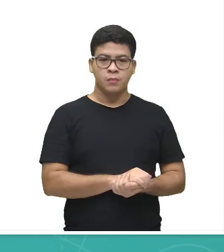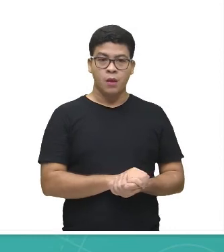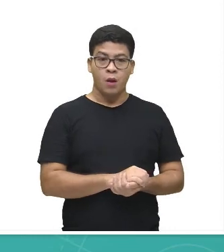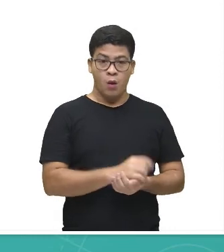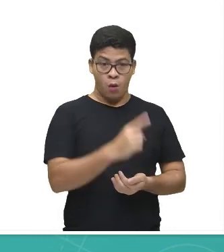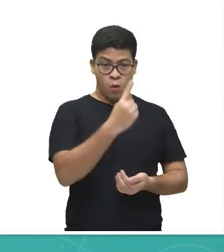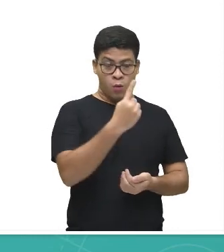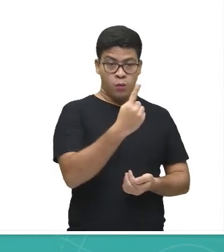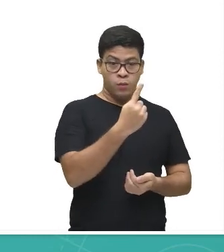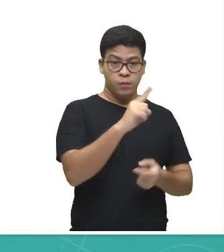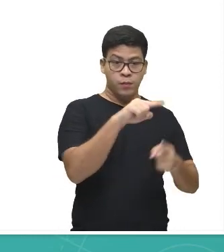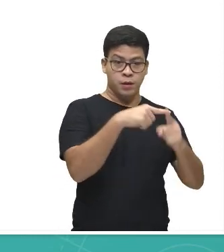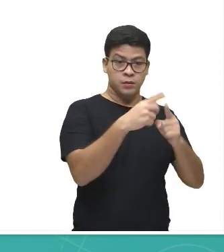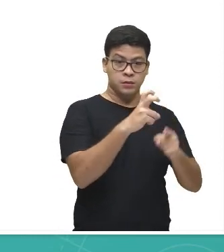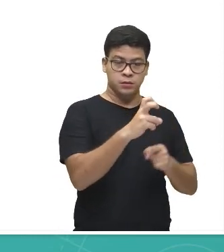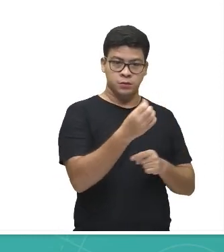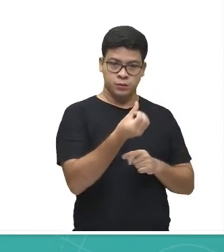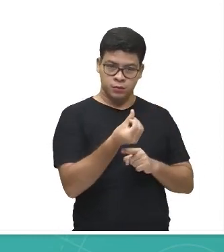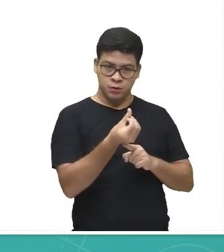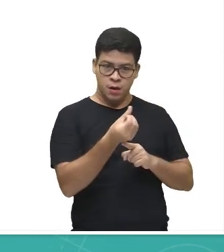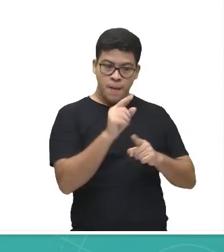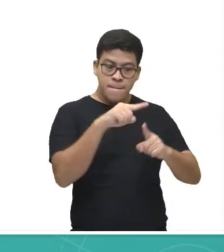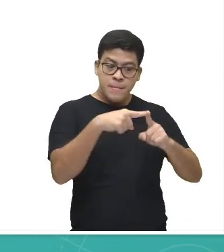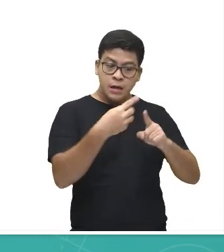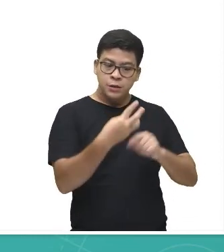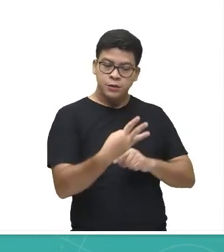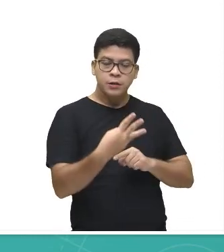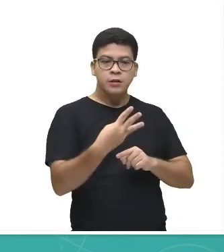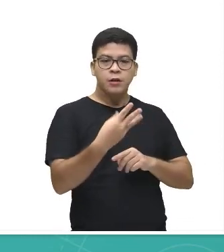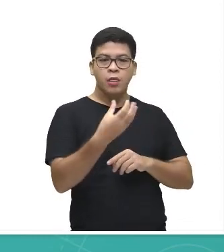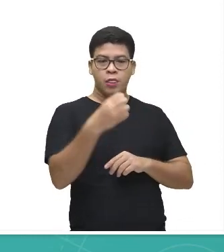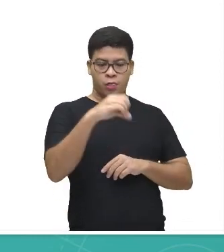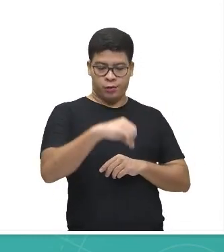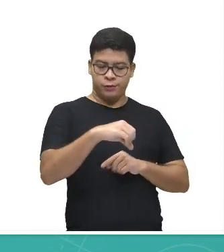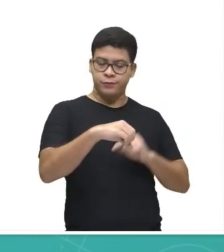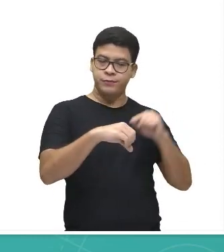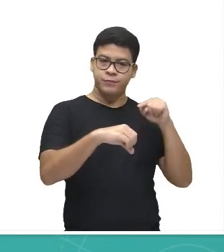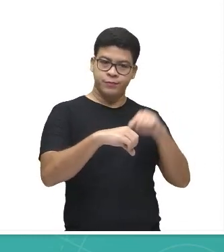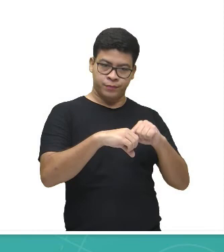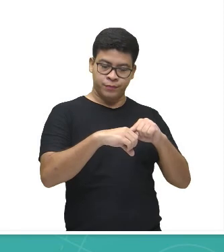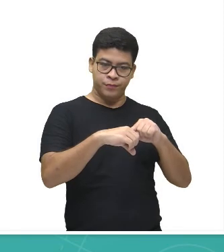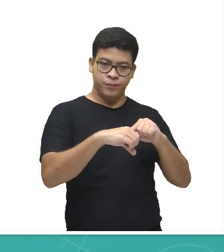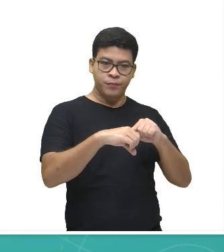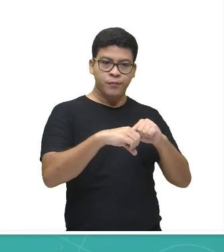5 é igual a 6, 6 mais 3 é igual a 9, tá?